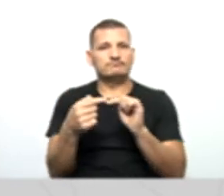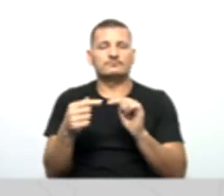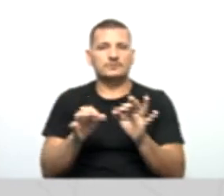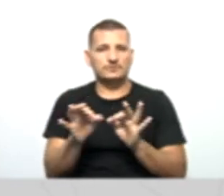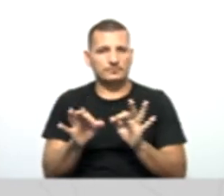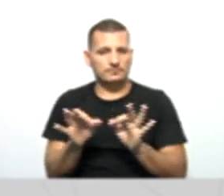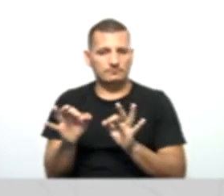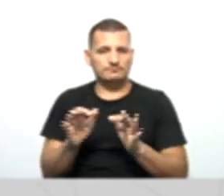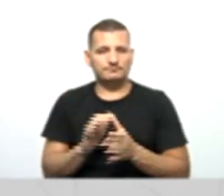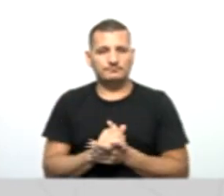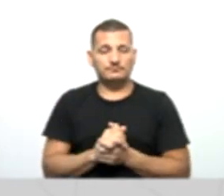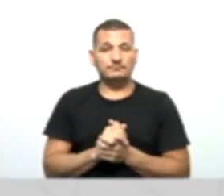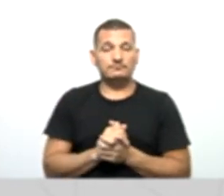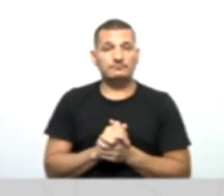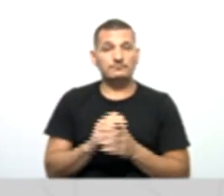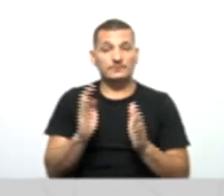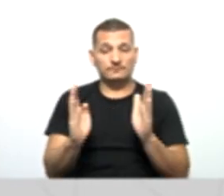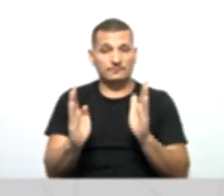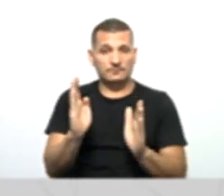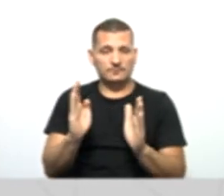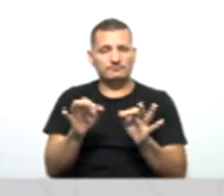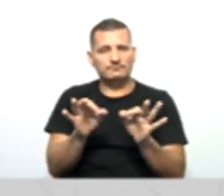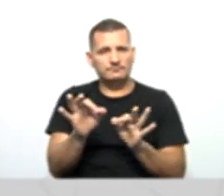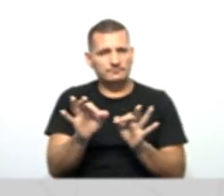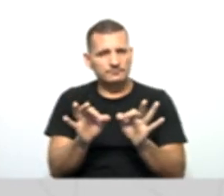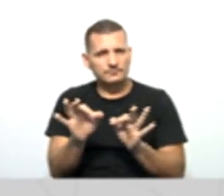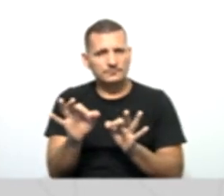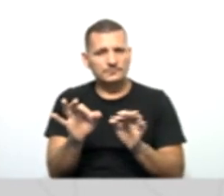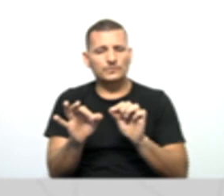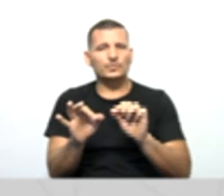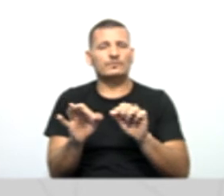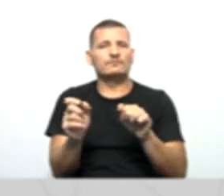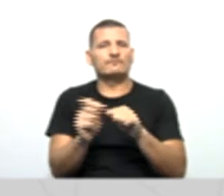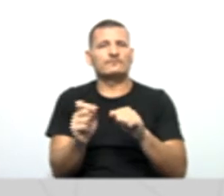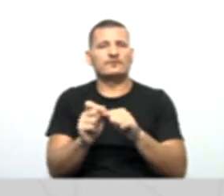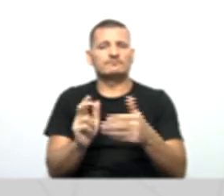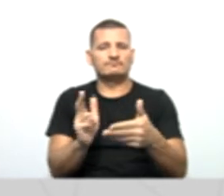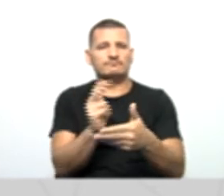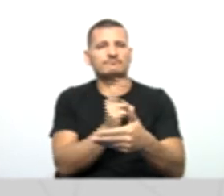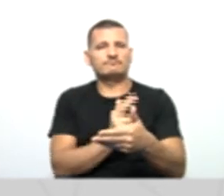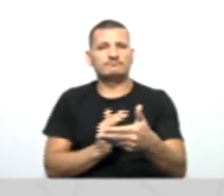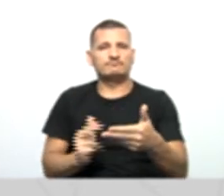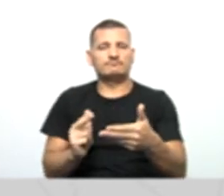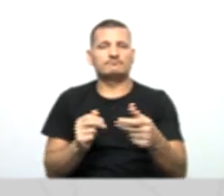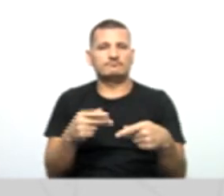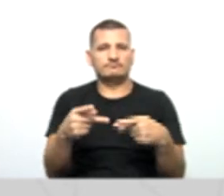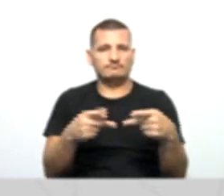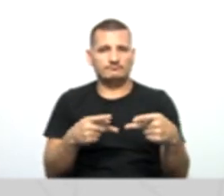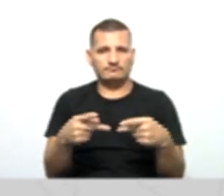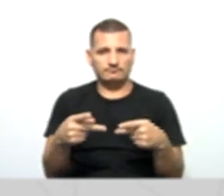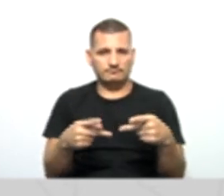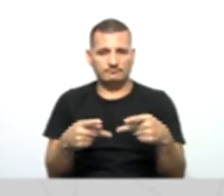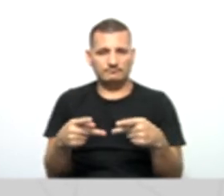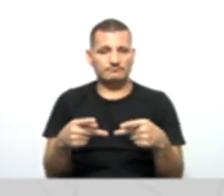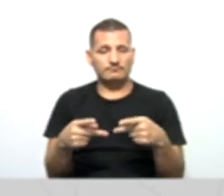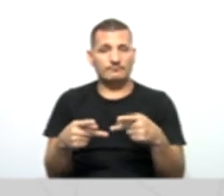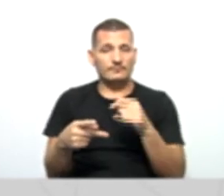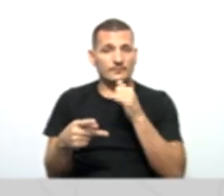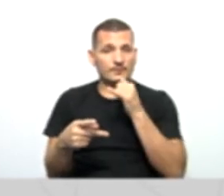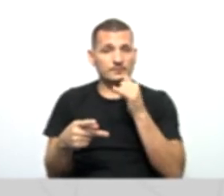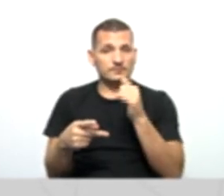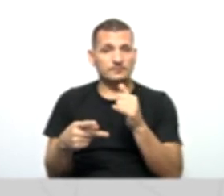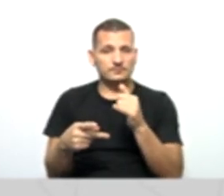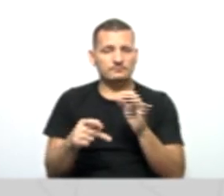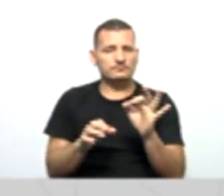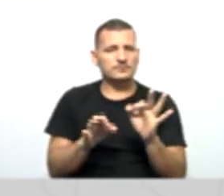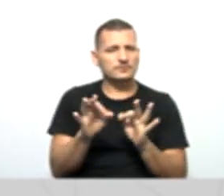ó. É na fase de planejamento que desenhamos o escopo do nosso projeto. Se o planejamento